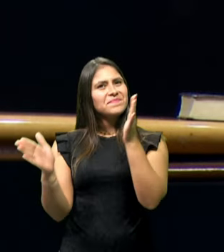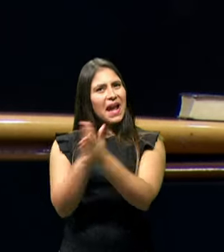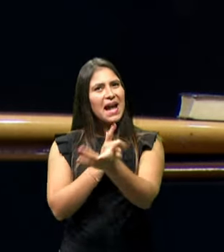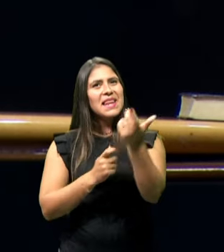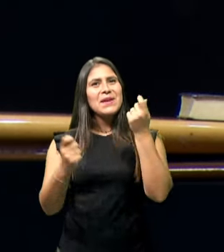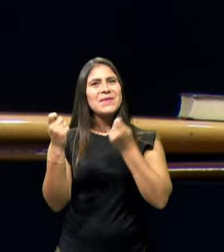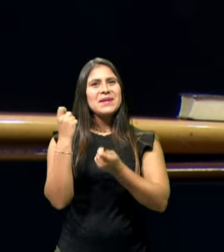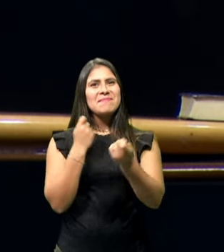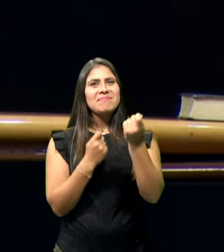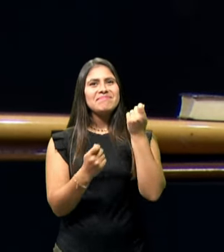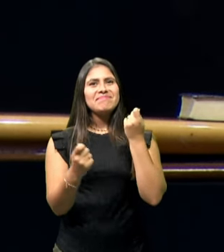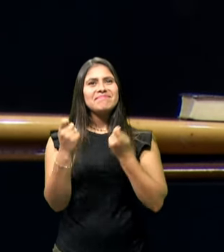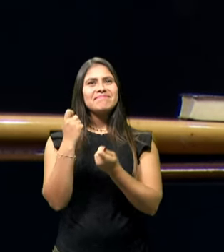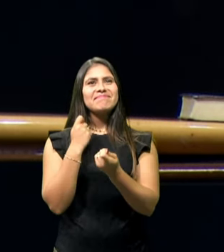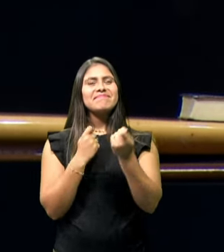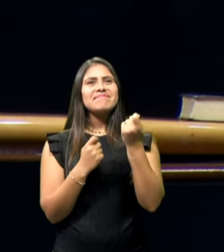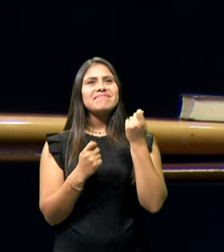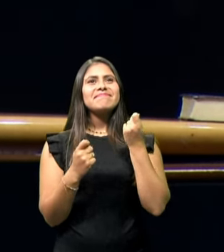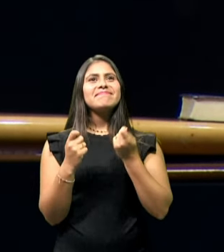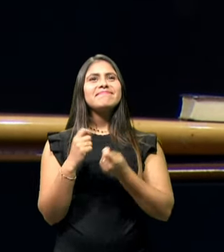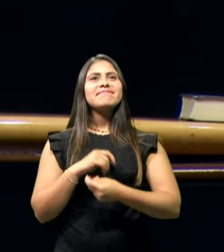Aleluia!